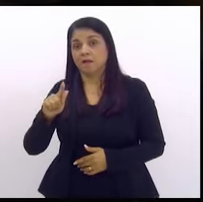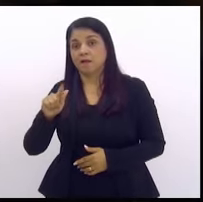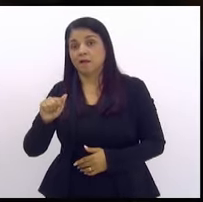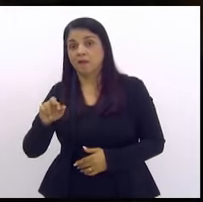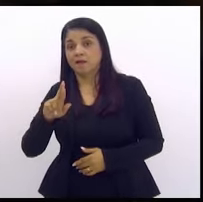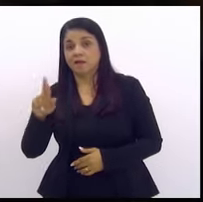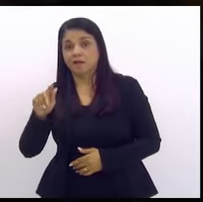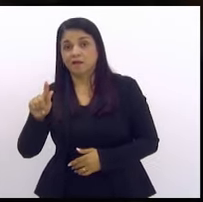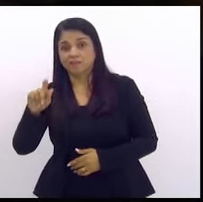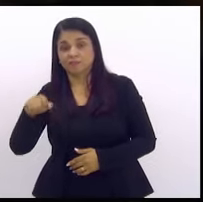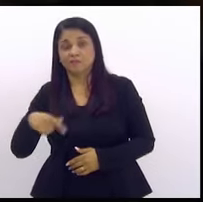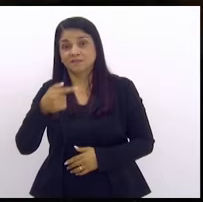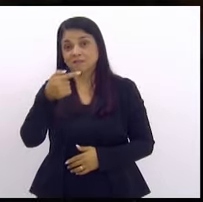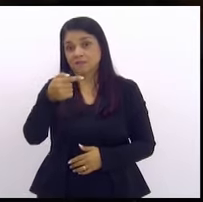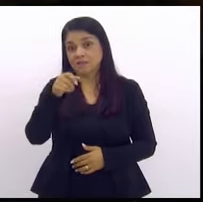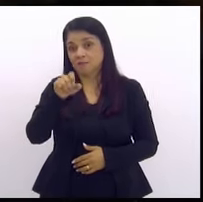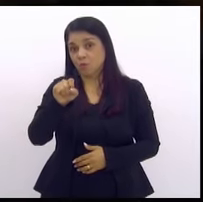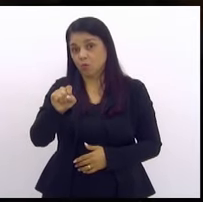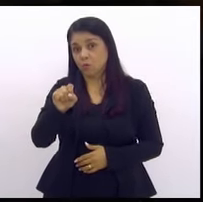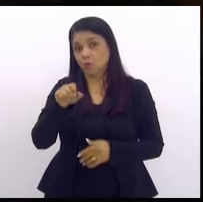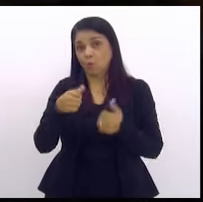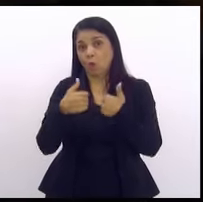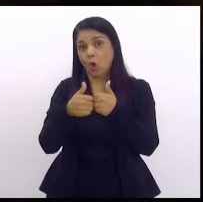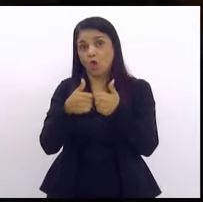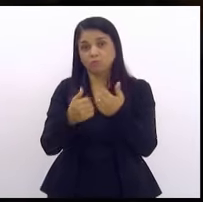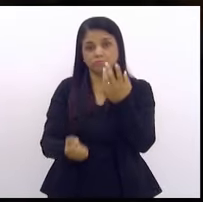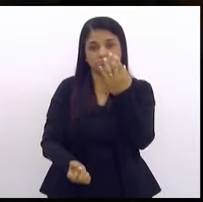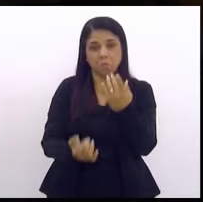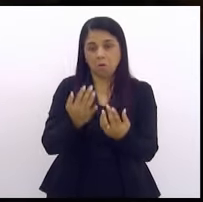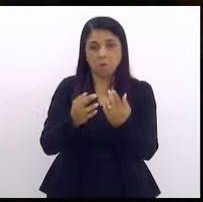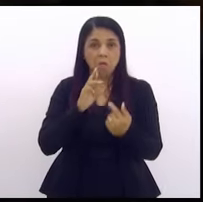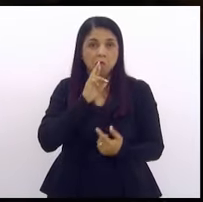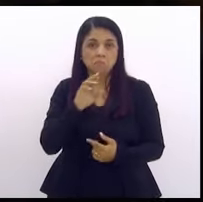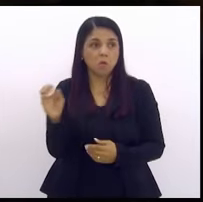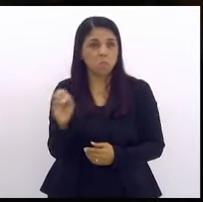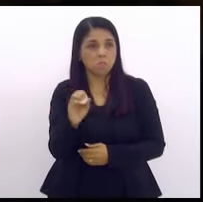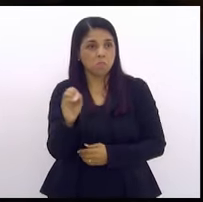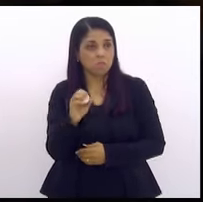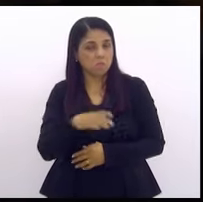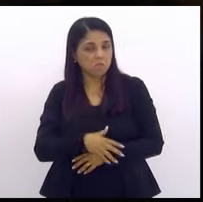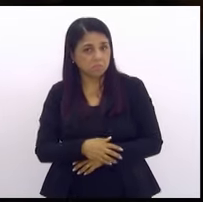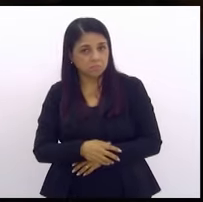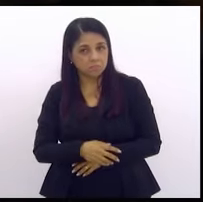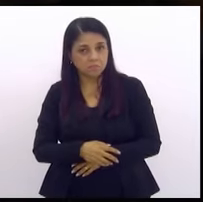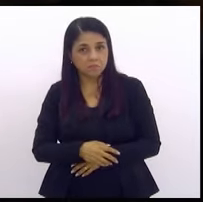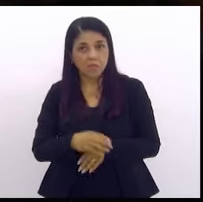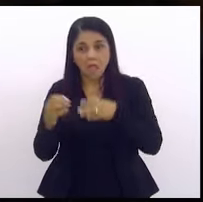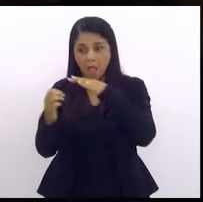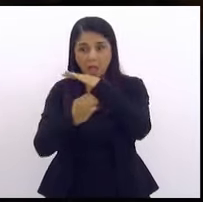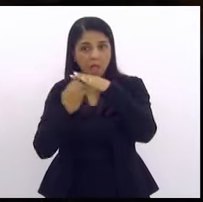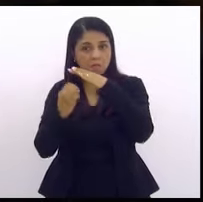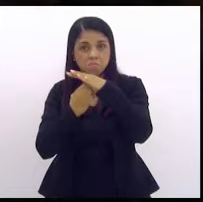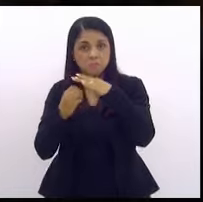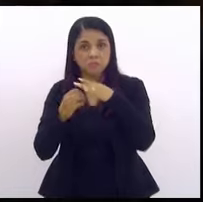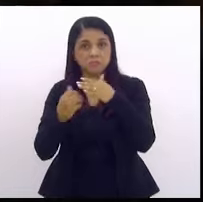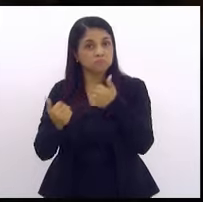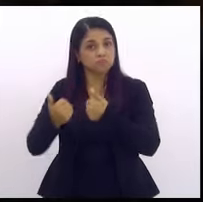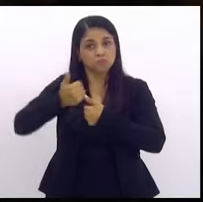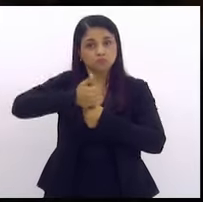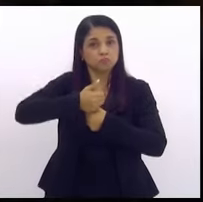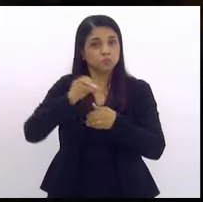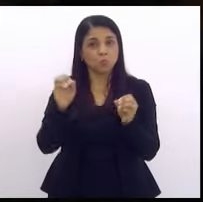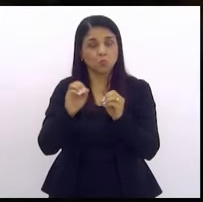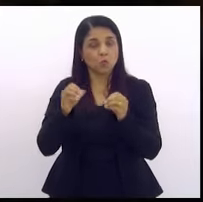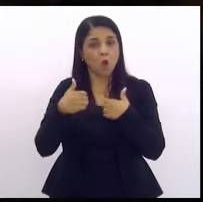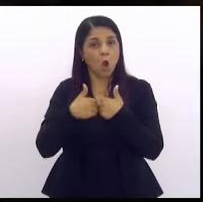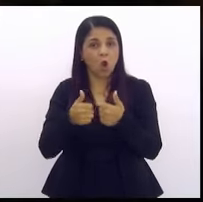78 ônibus foram queimados, sem nenhum tipo de resposta, sem sequer a empresa ter colocado de novo esses carros